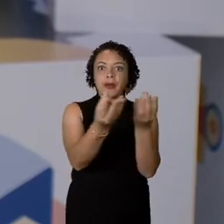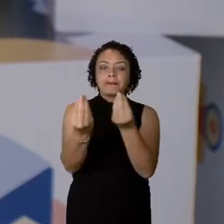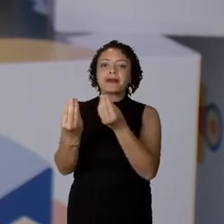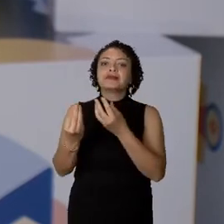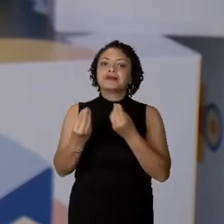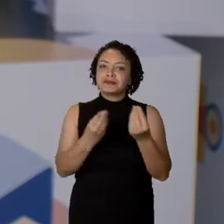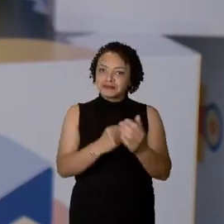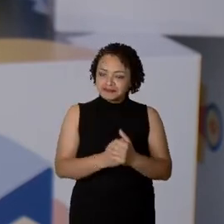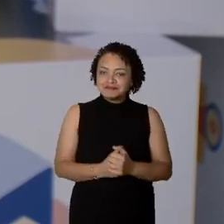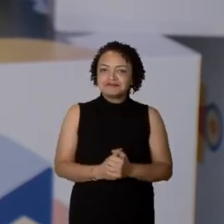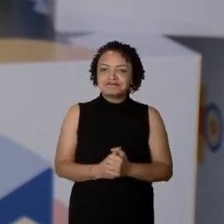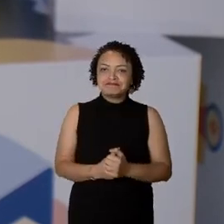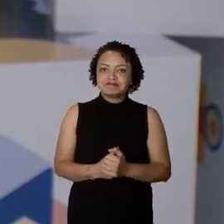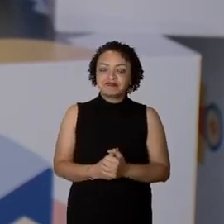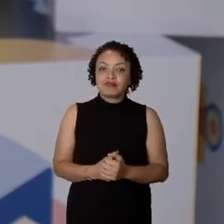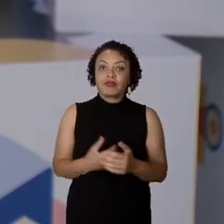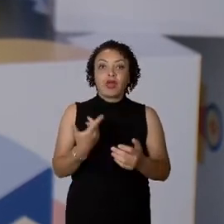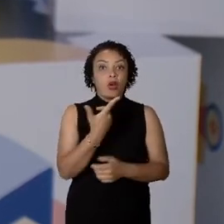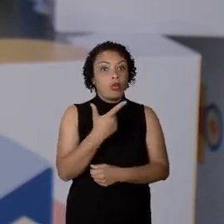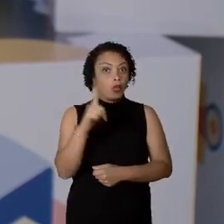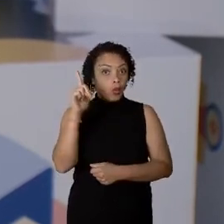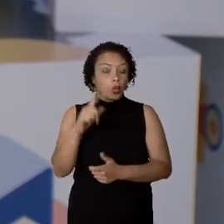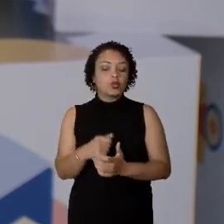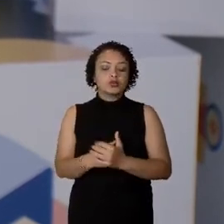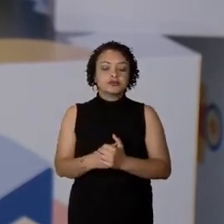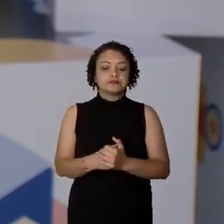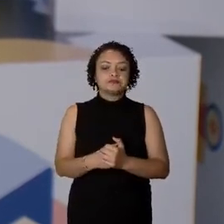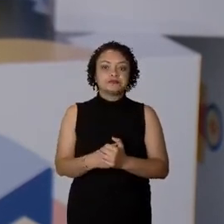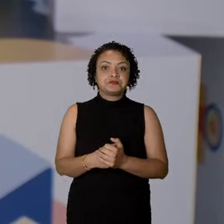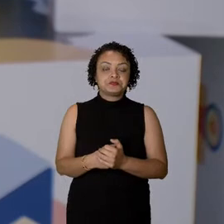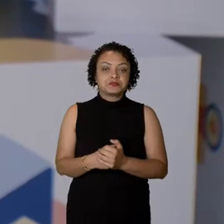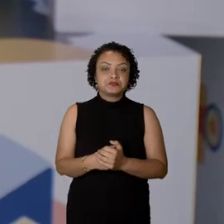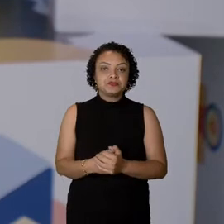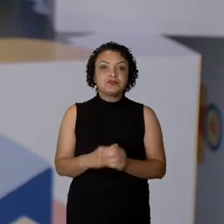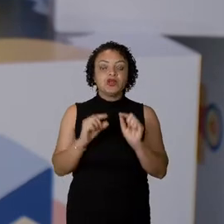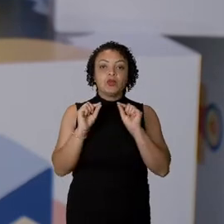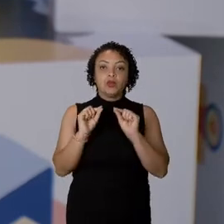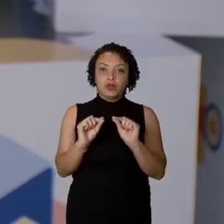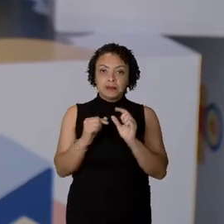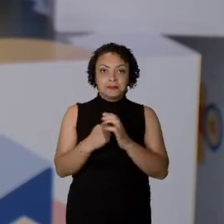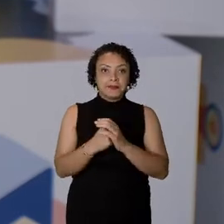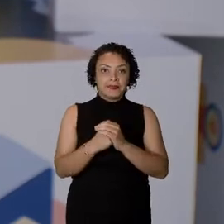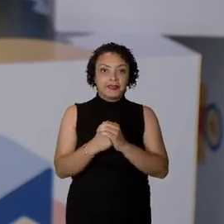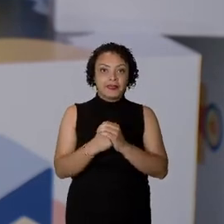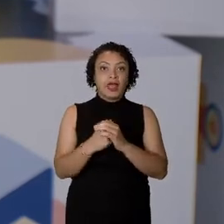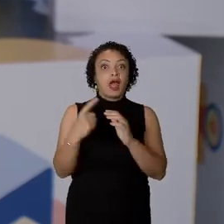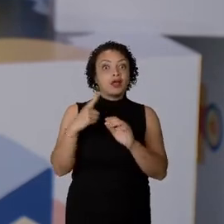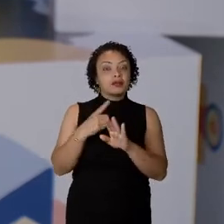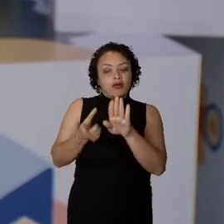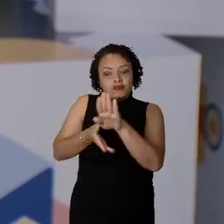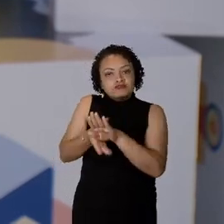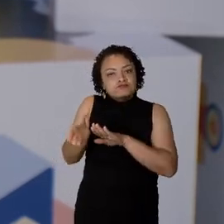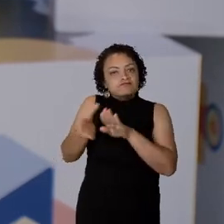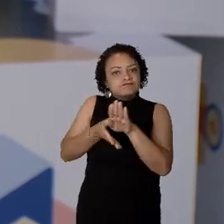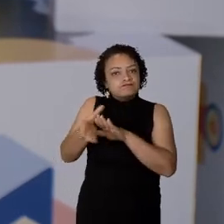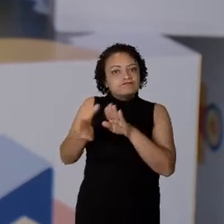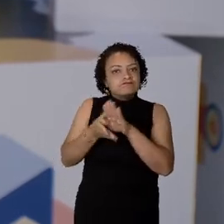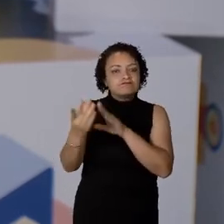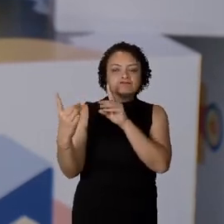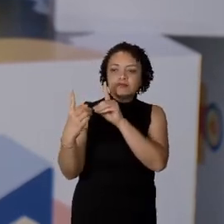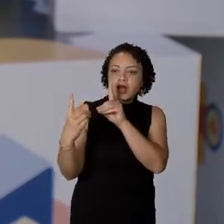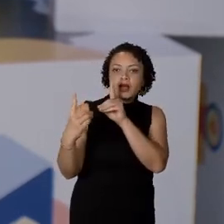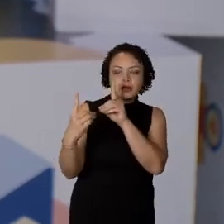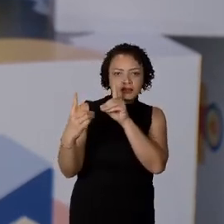pós-pandemia. Outro ponto-chave dessa edição foi o oferecimento das mentorias, já na fase inicial